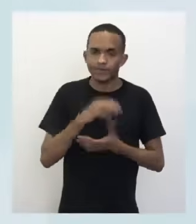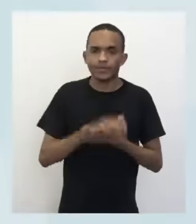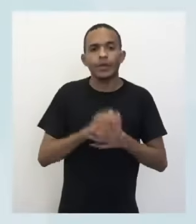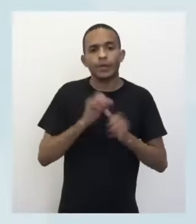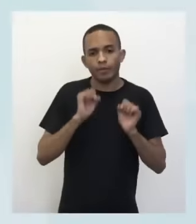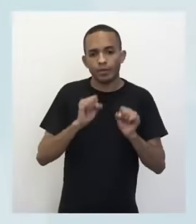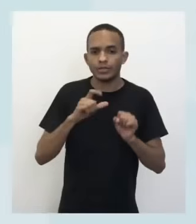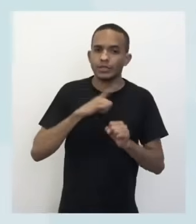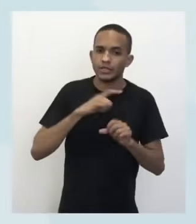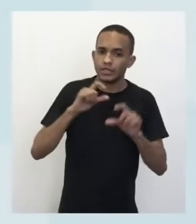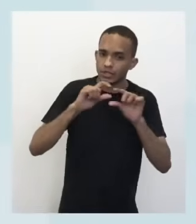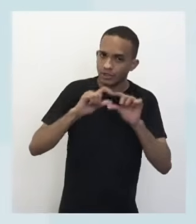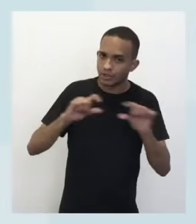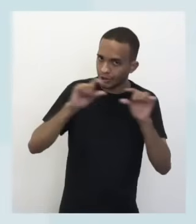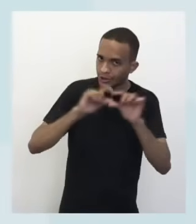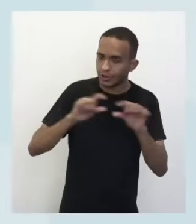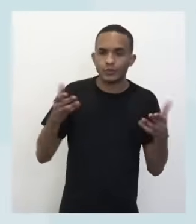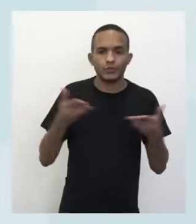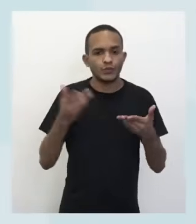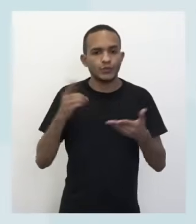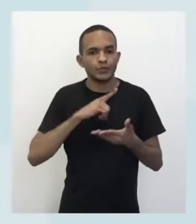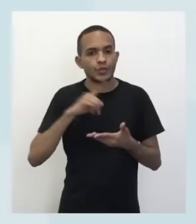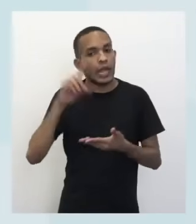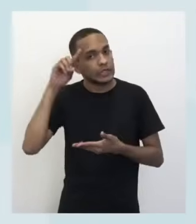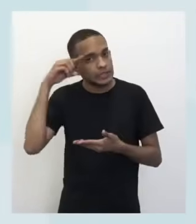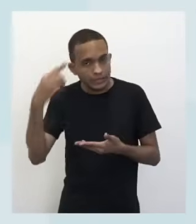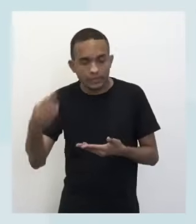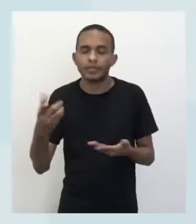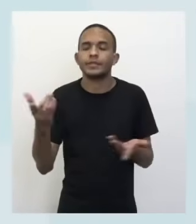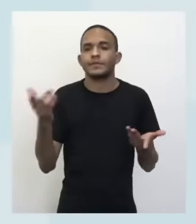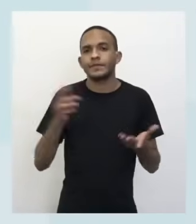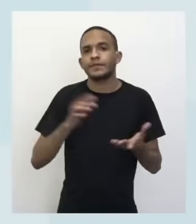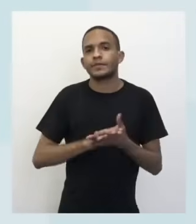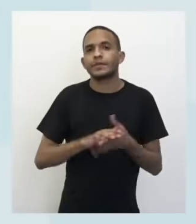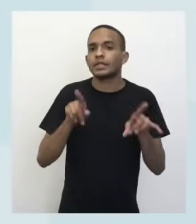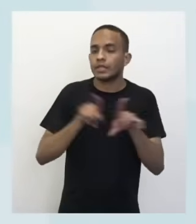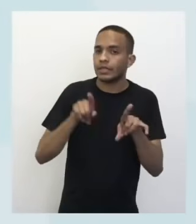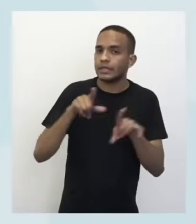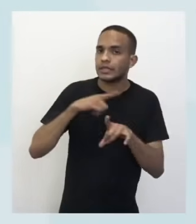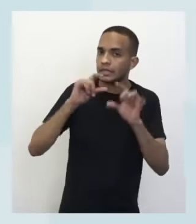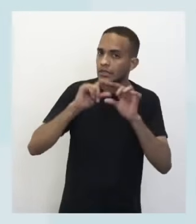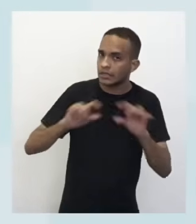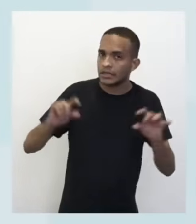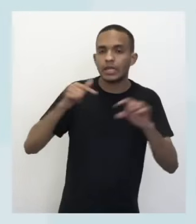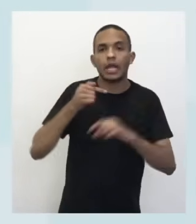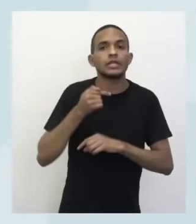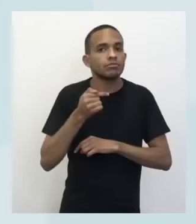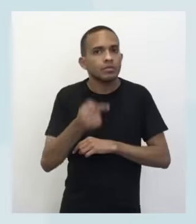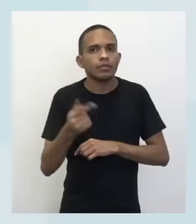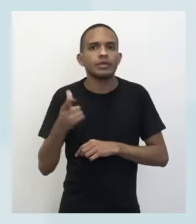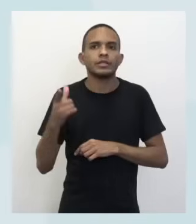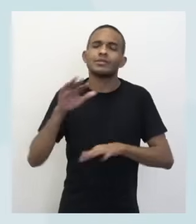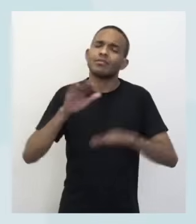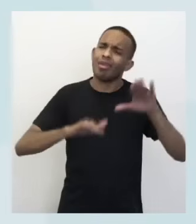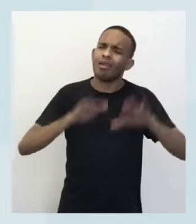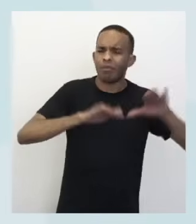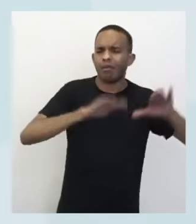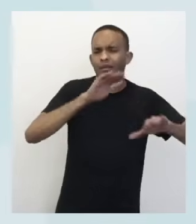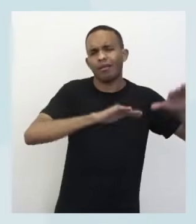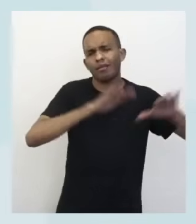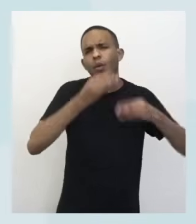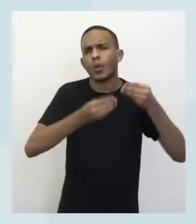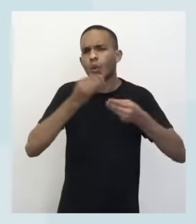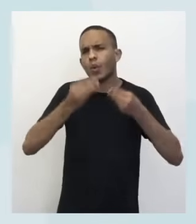ter, hoje tem tirinhas que saem aí diariamente, tem tirinhas que saem semanalmente, aí depende, tá bom, do veículo